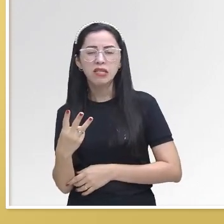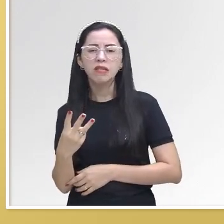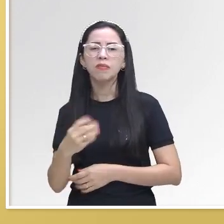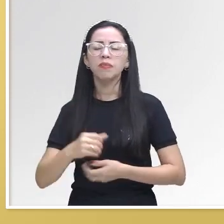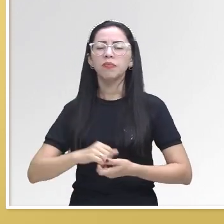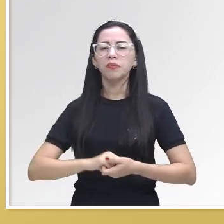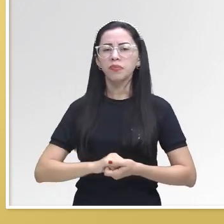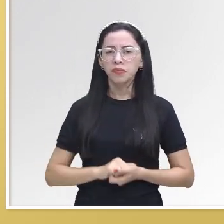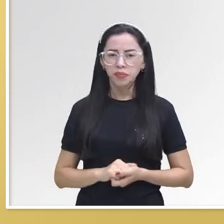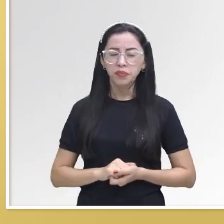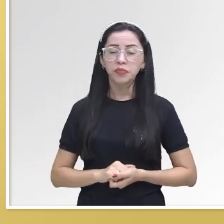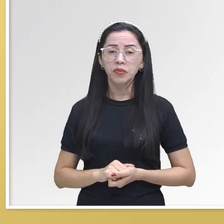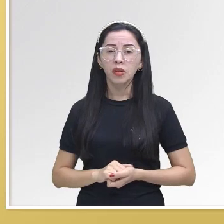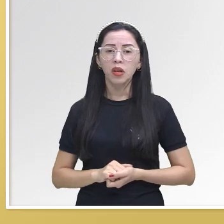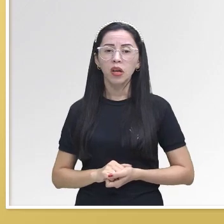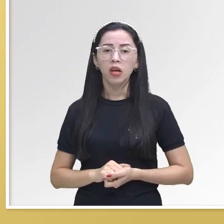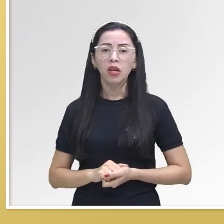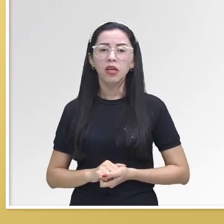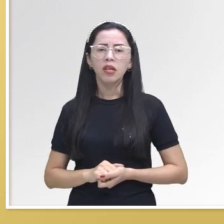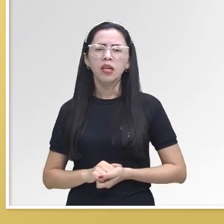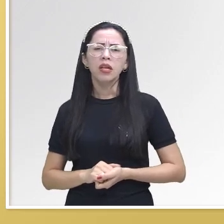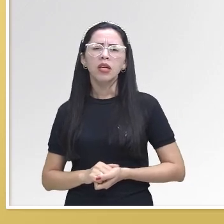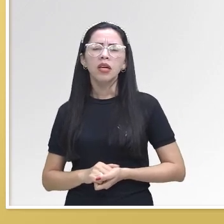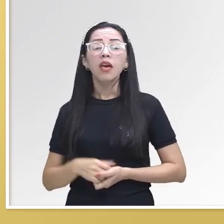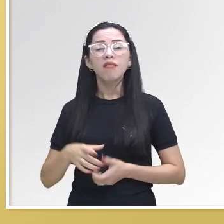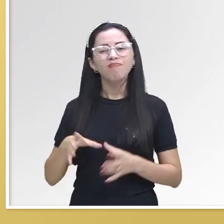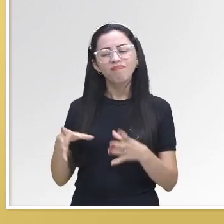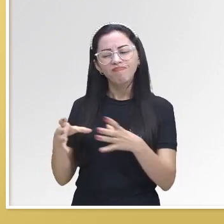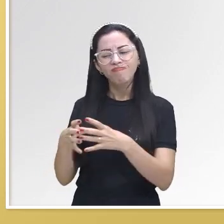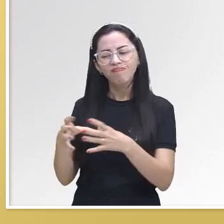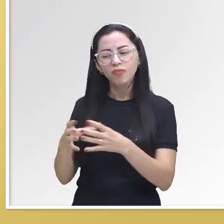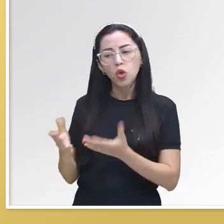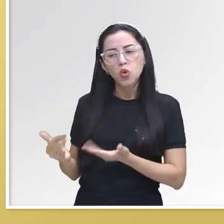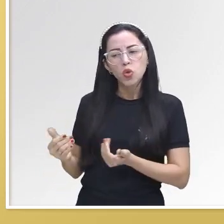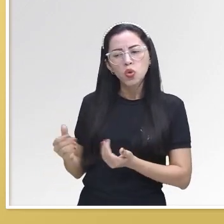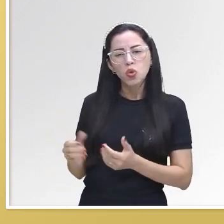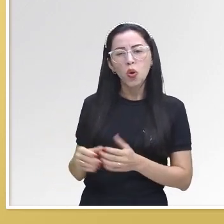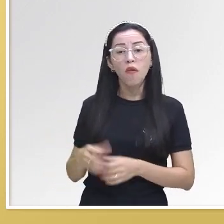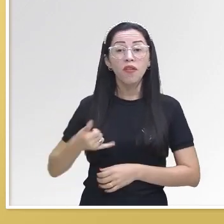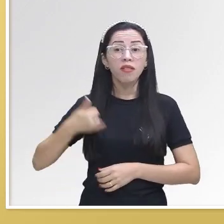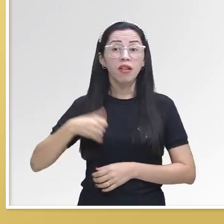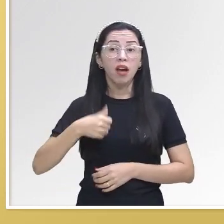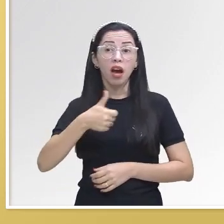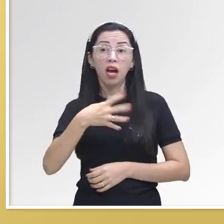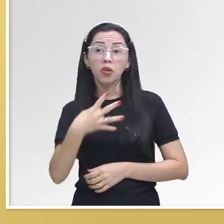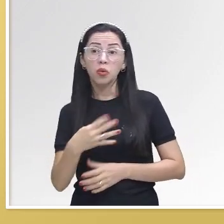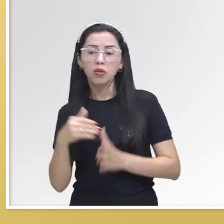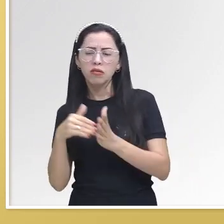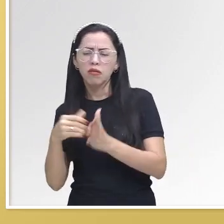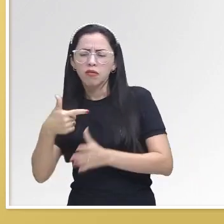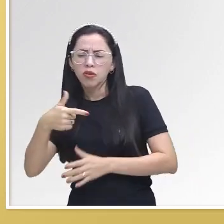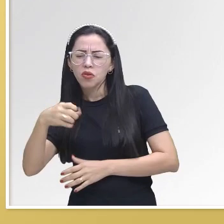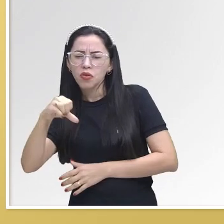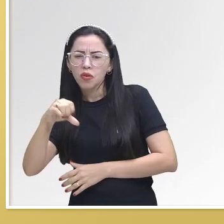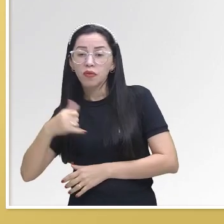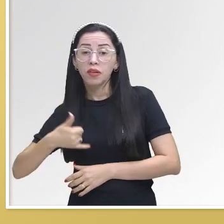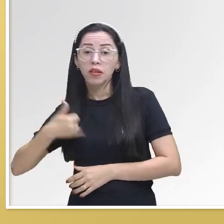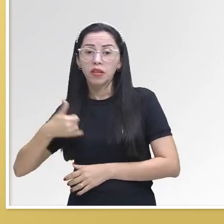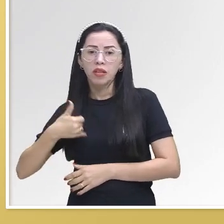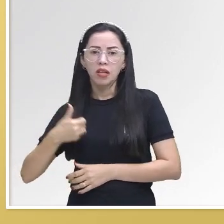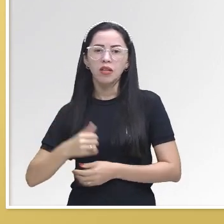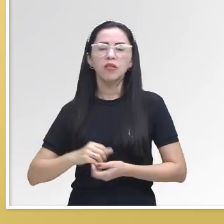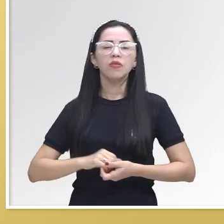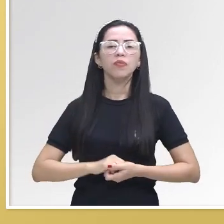maior predominância entre os jovens de 14 a 29 anos. Falamos ao vivo com o cacique